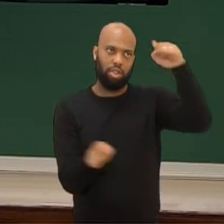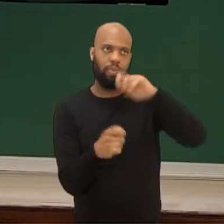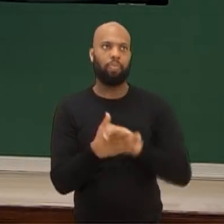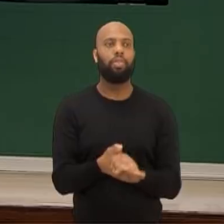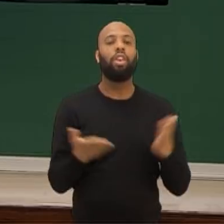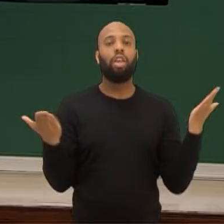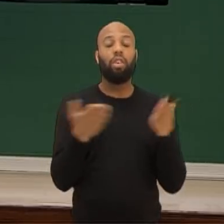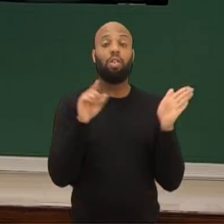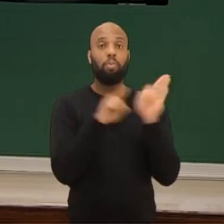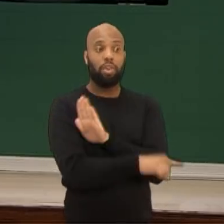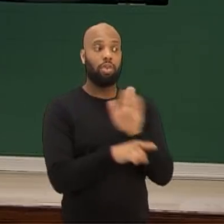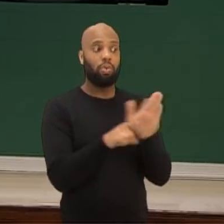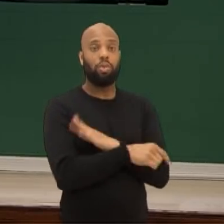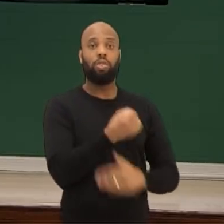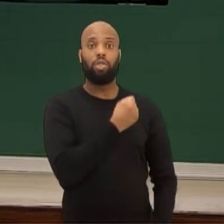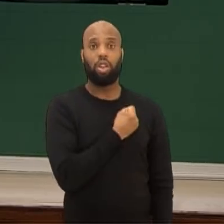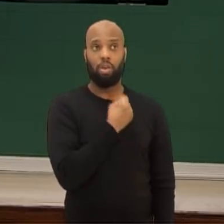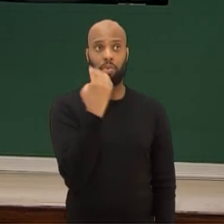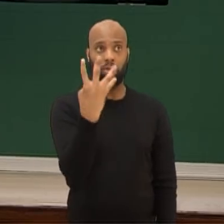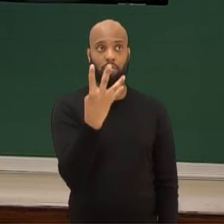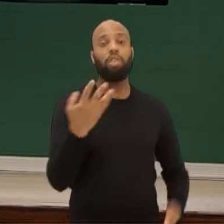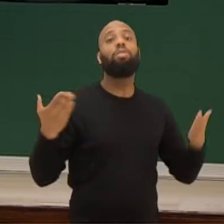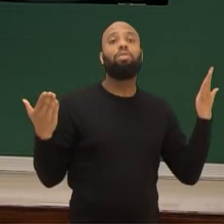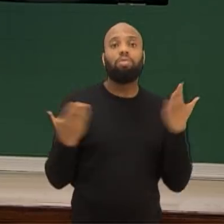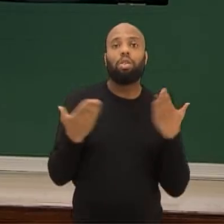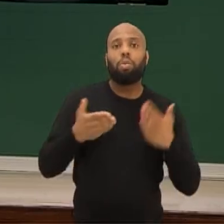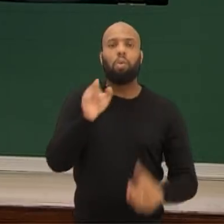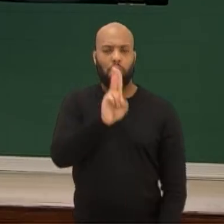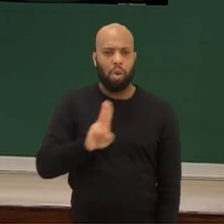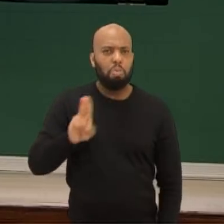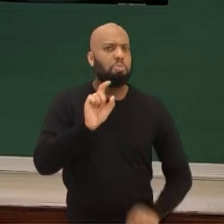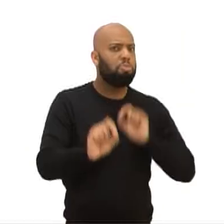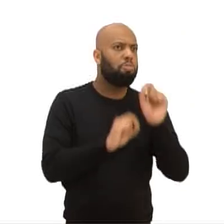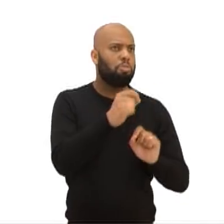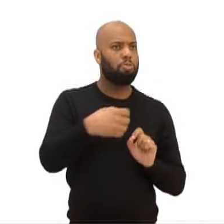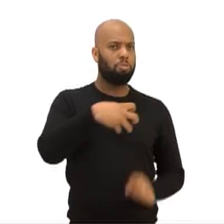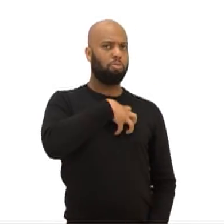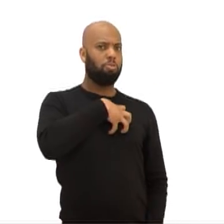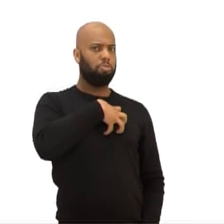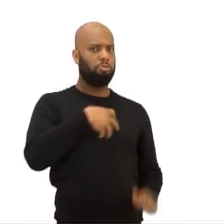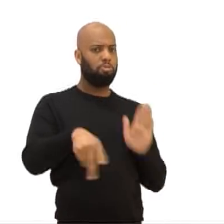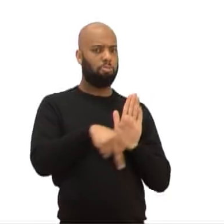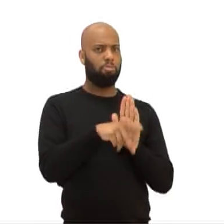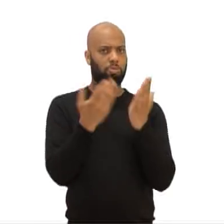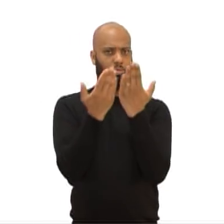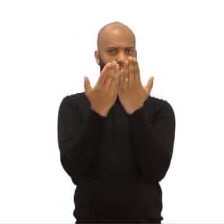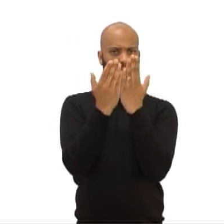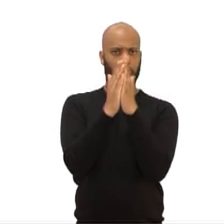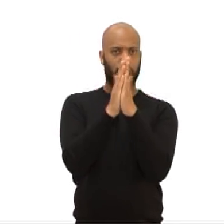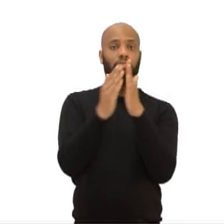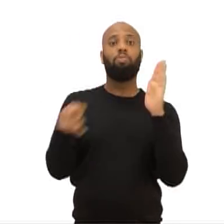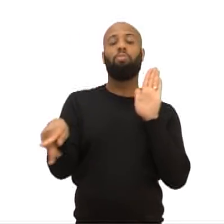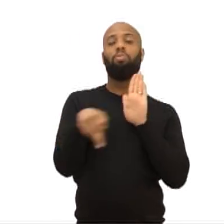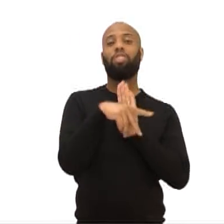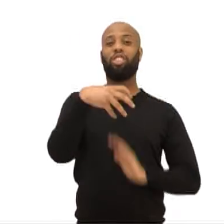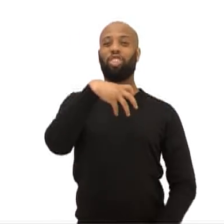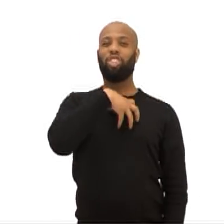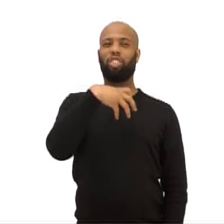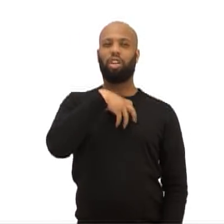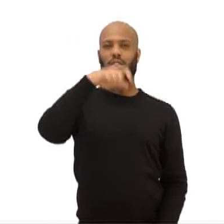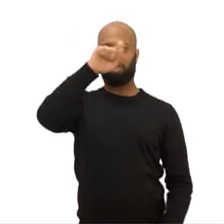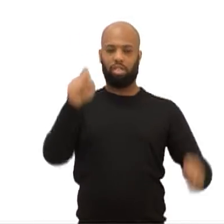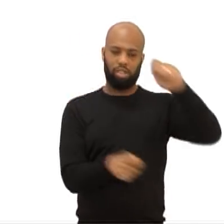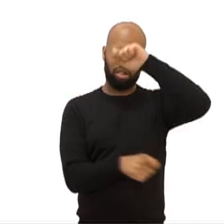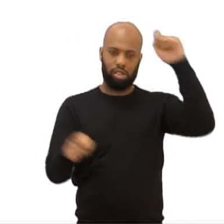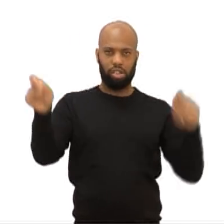No exercício 4, agora vamos praticar a simetria de rotação e tentar girar a